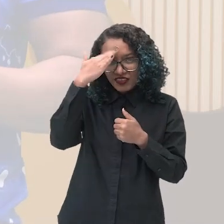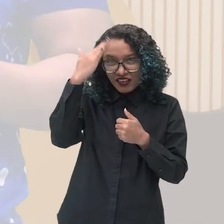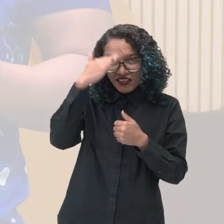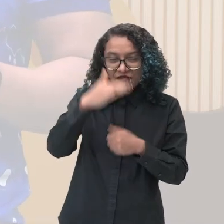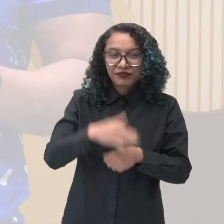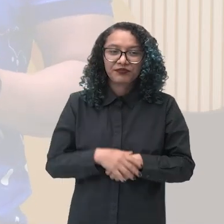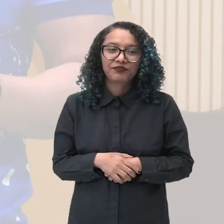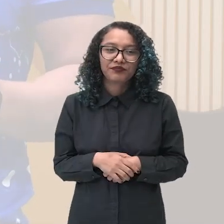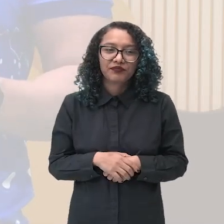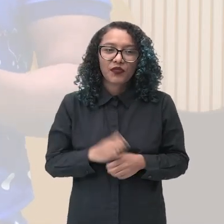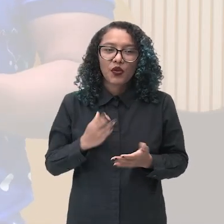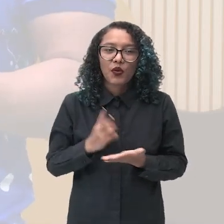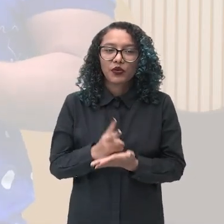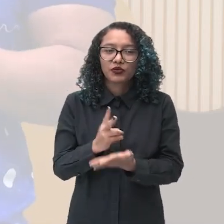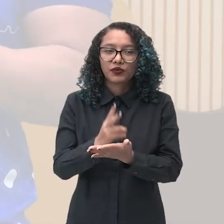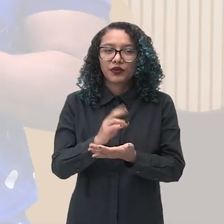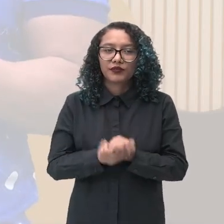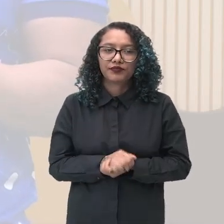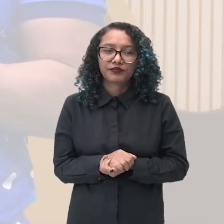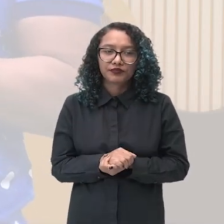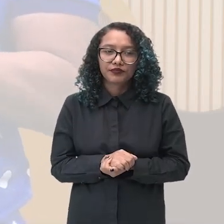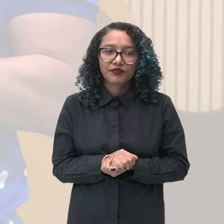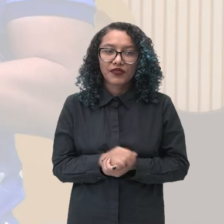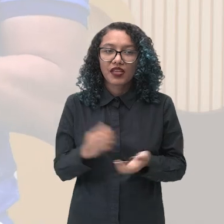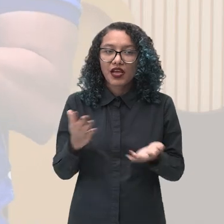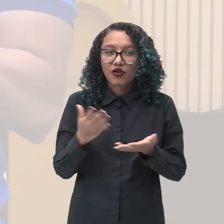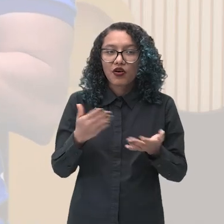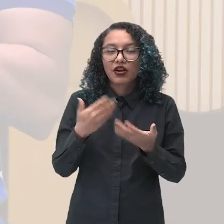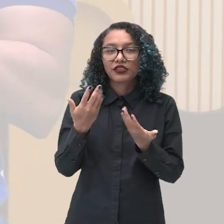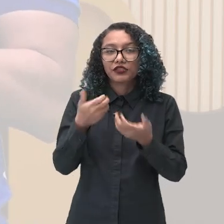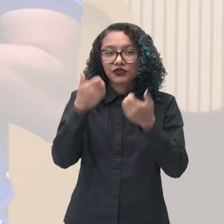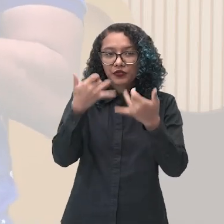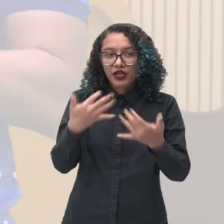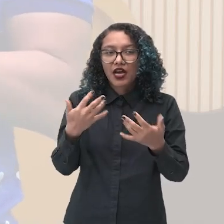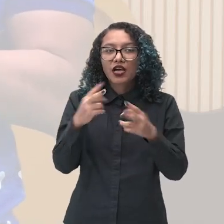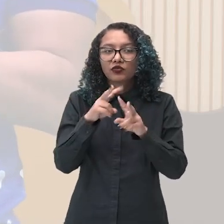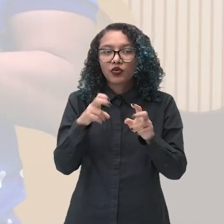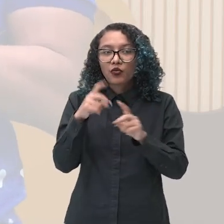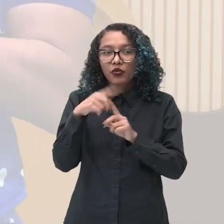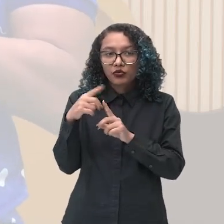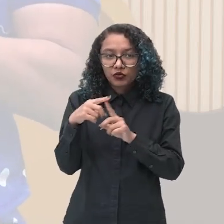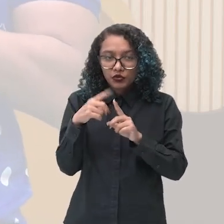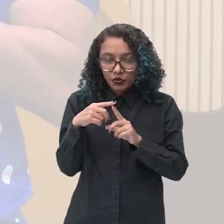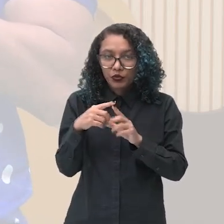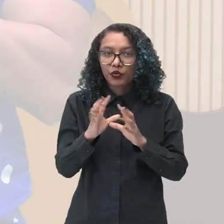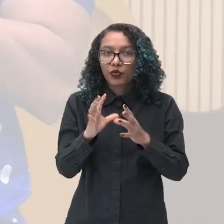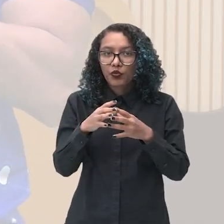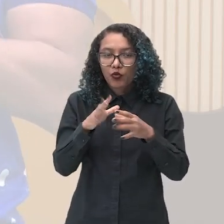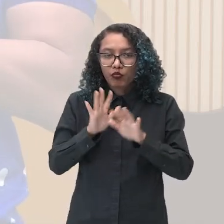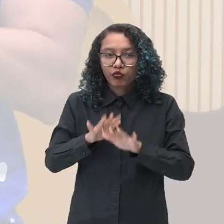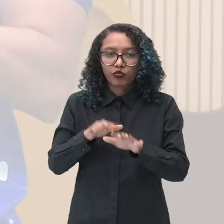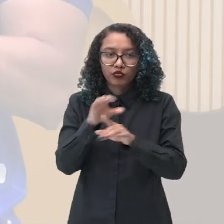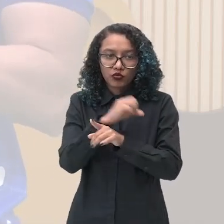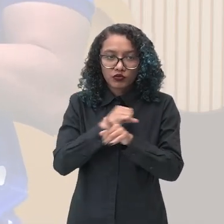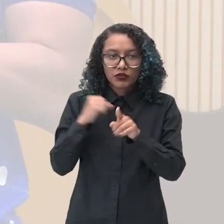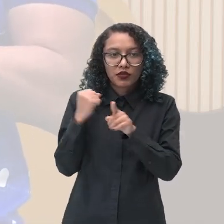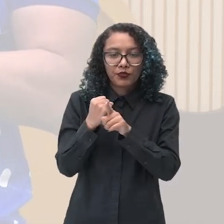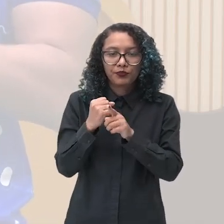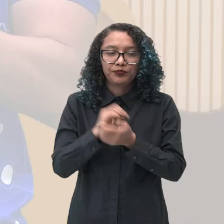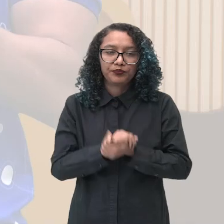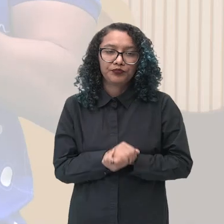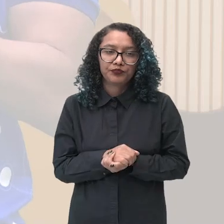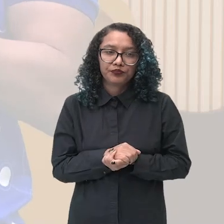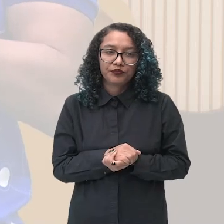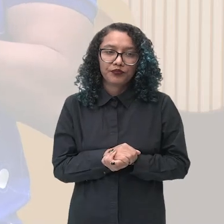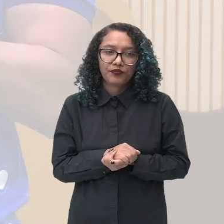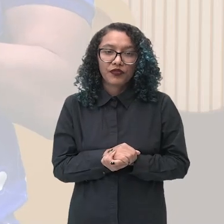compreender? Dando continuidade, a gente vai falar dos tipos de movimentos sociais. E aí, quando a gente fala de tipos de movimentos sociais,